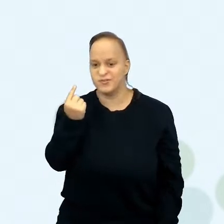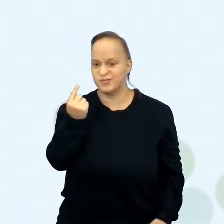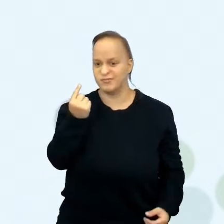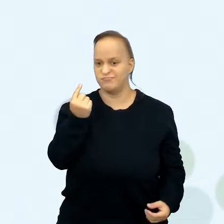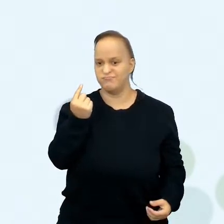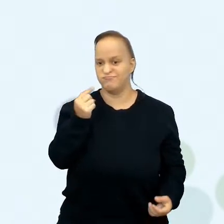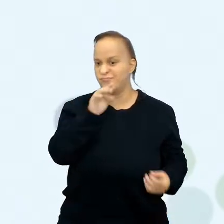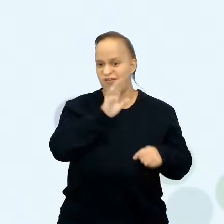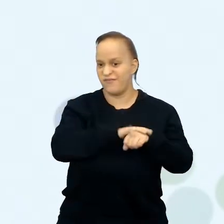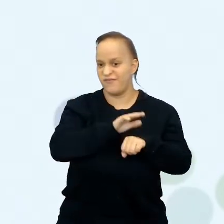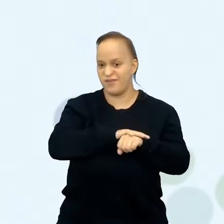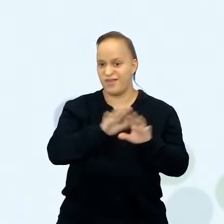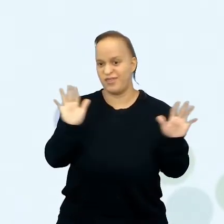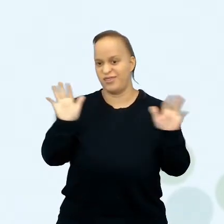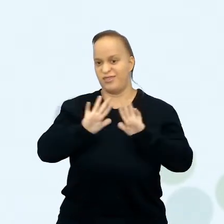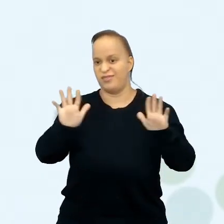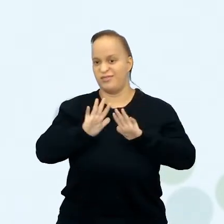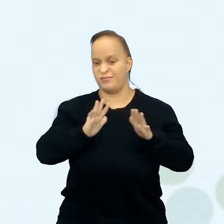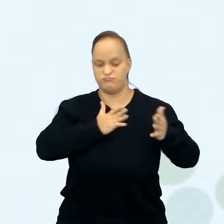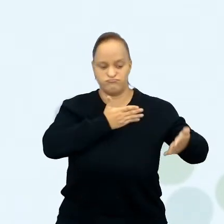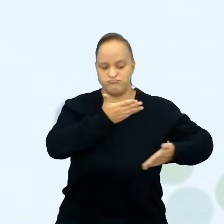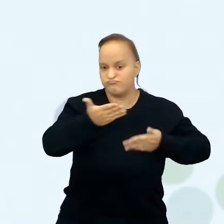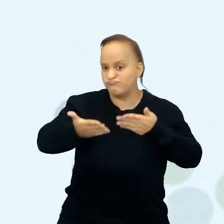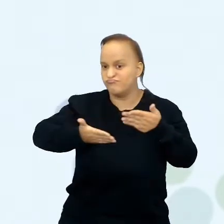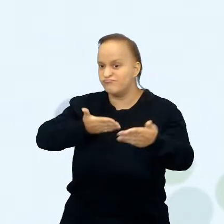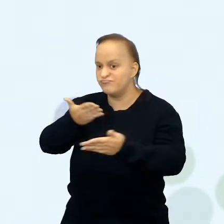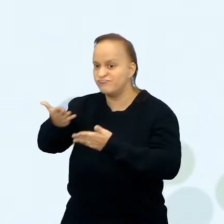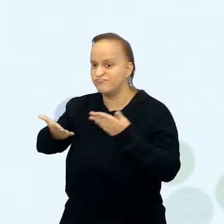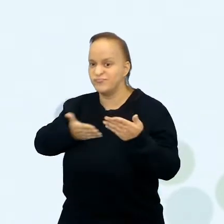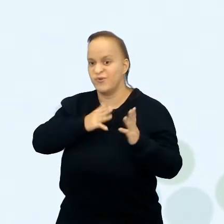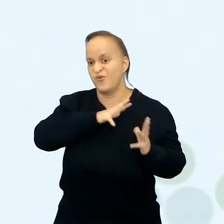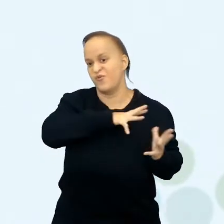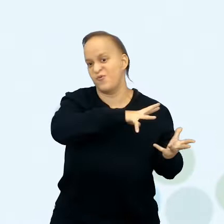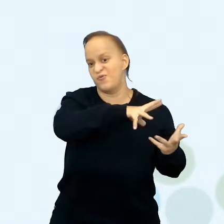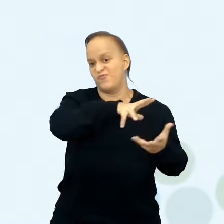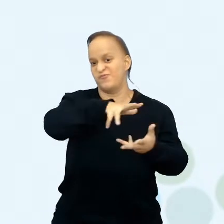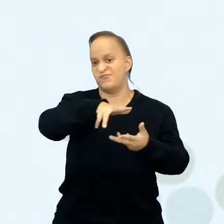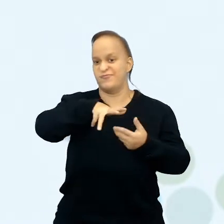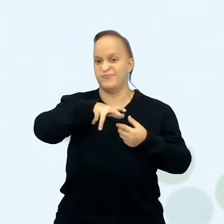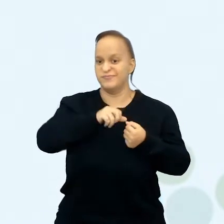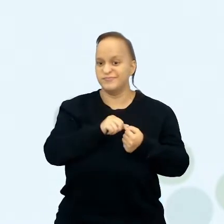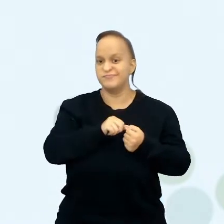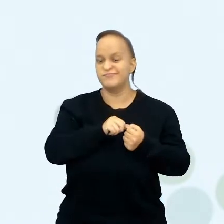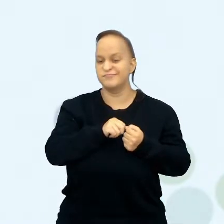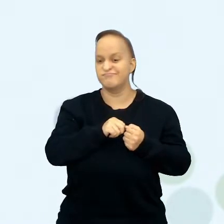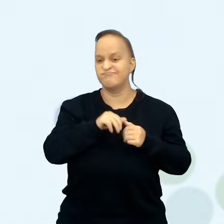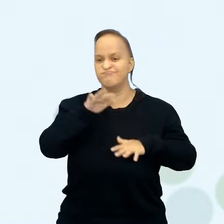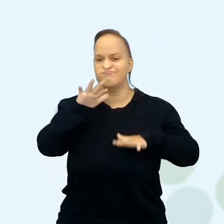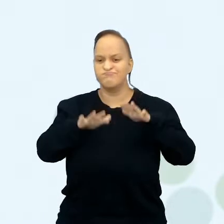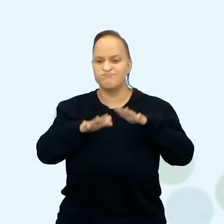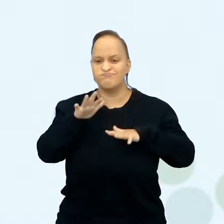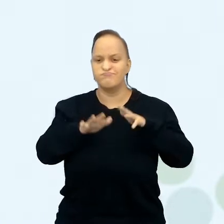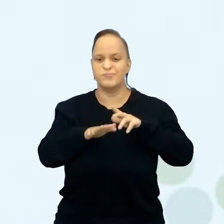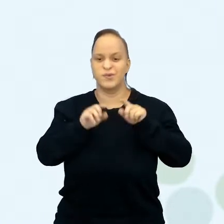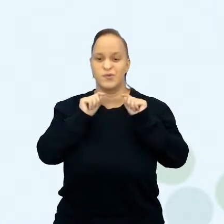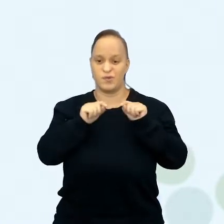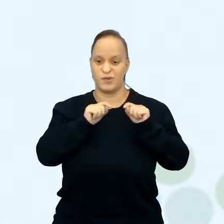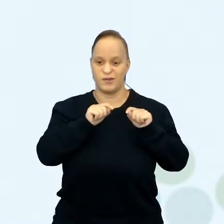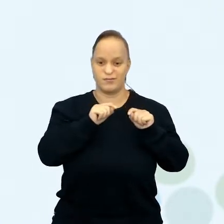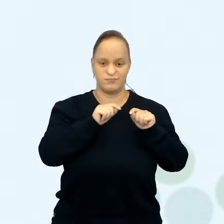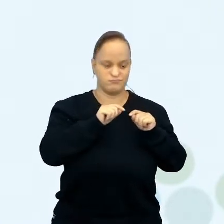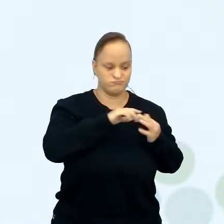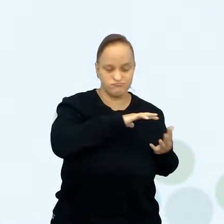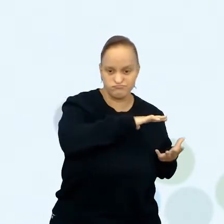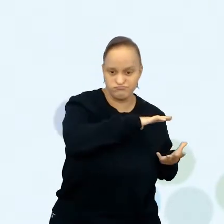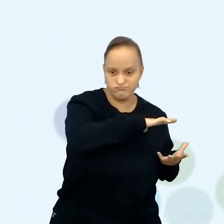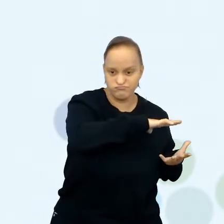vai construir por essa interação que ele tem ao longo do tempo. Isso depende também, por exemplo, da sociedade que ele nasceu. A gente colocou ali